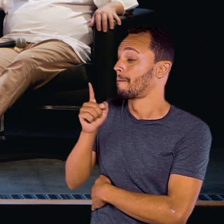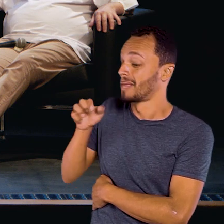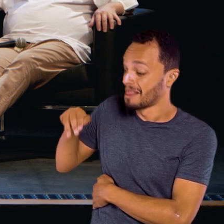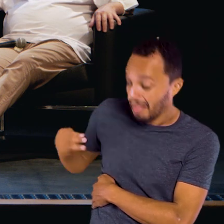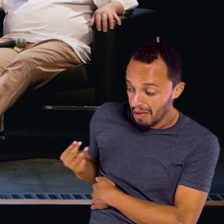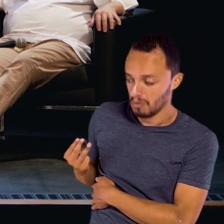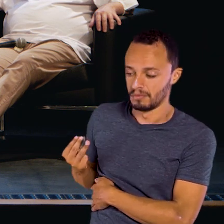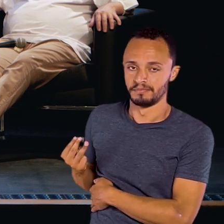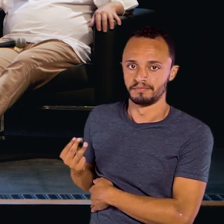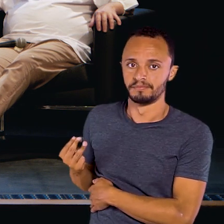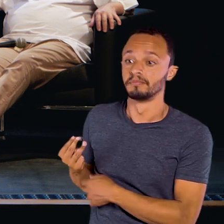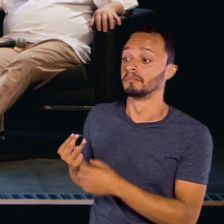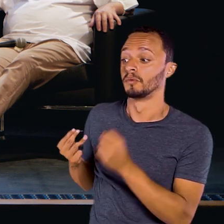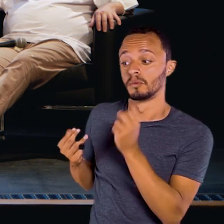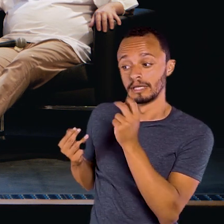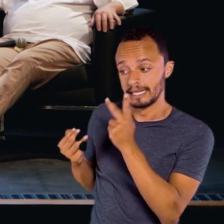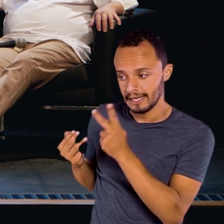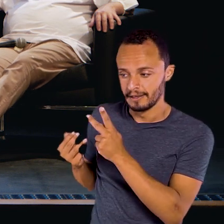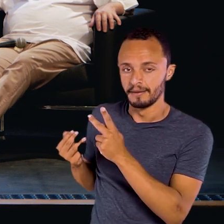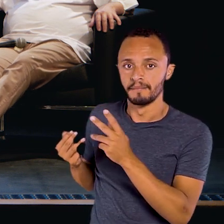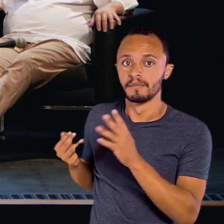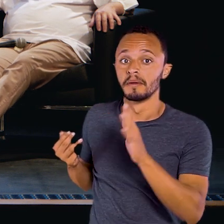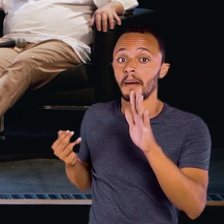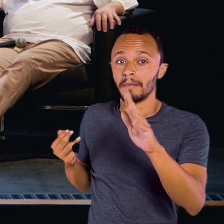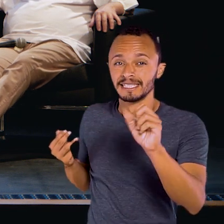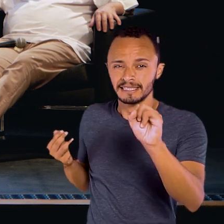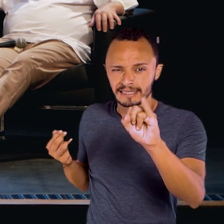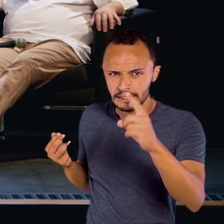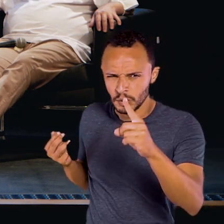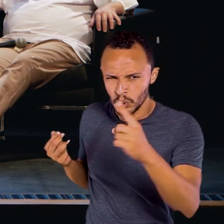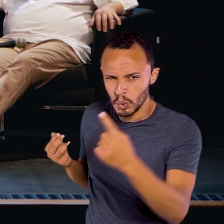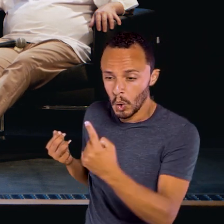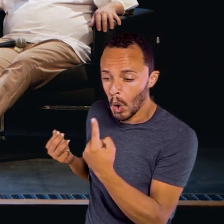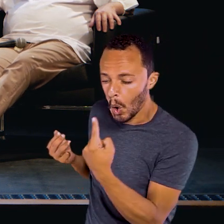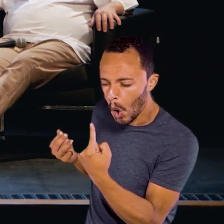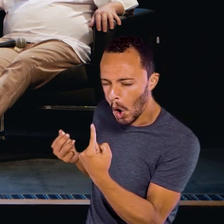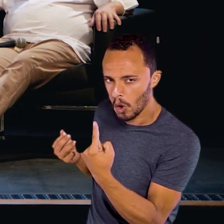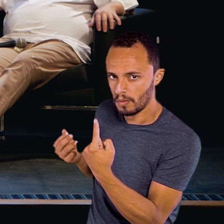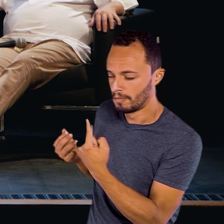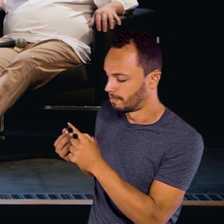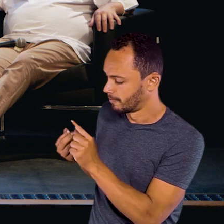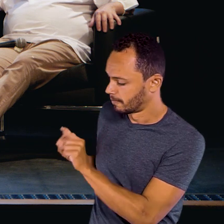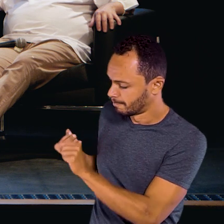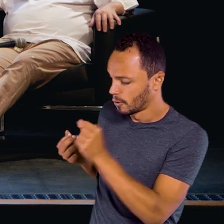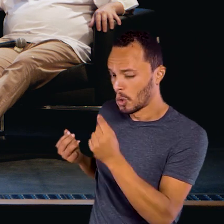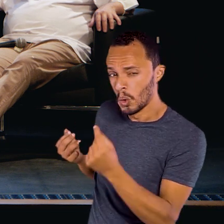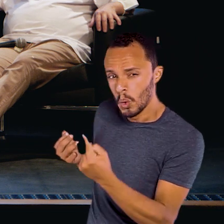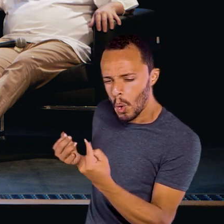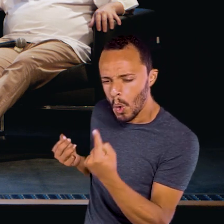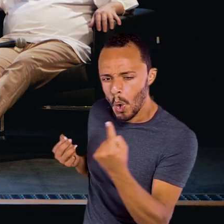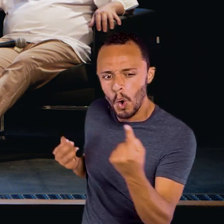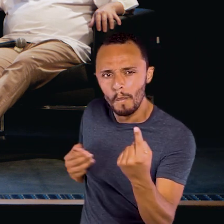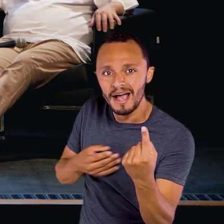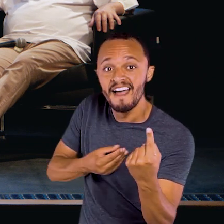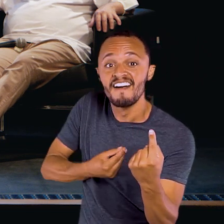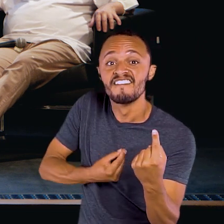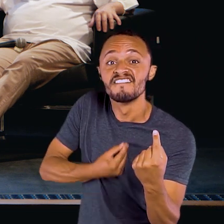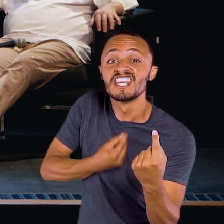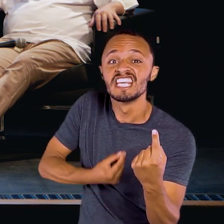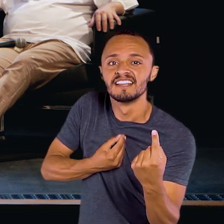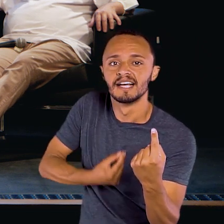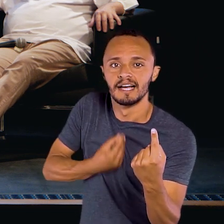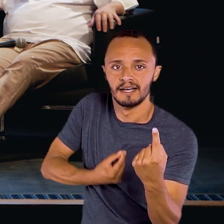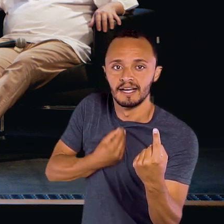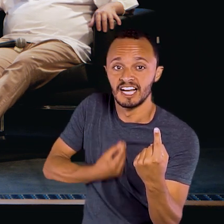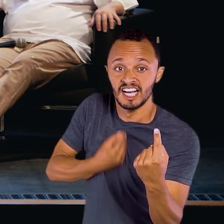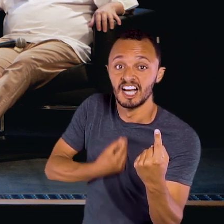vida e você dá rosto, e você pega uma vida, aí sim a gente cria